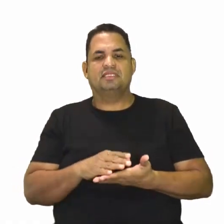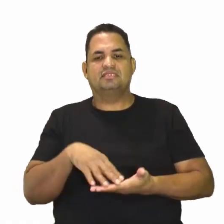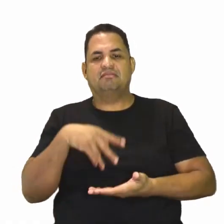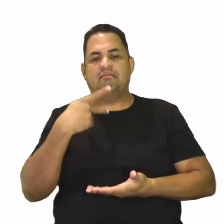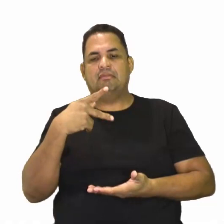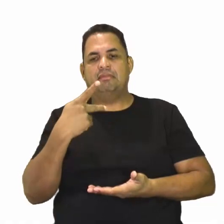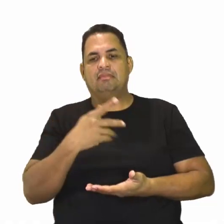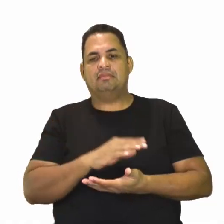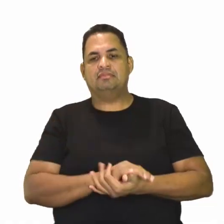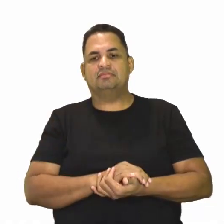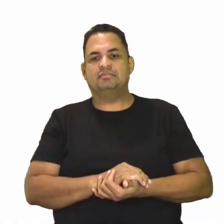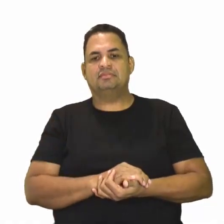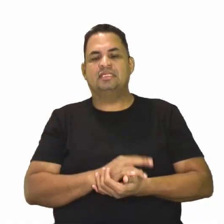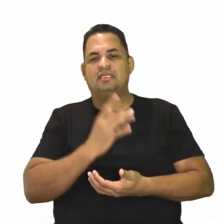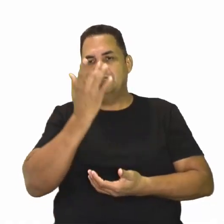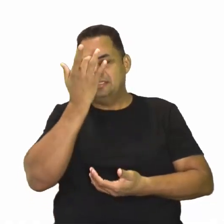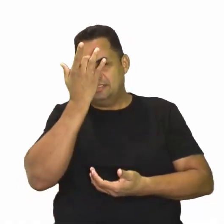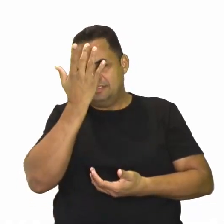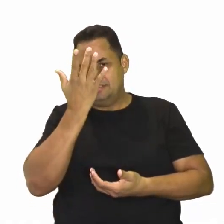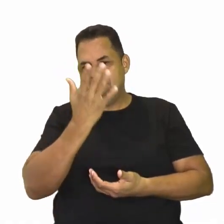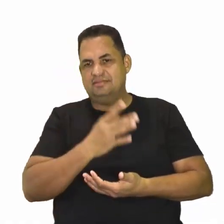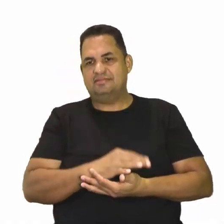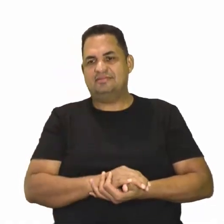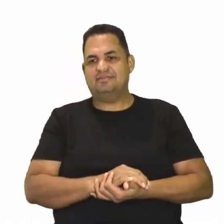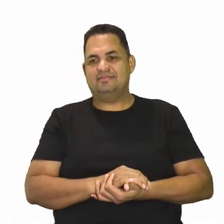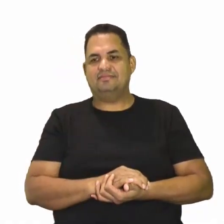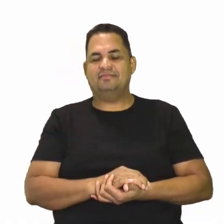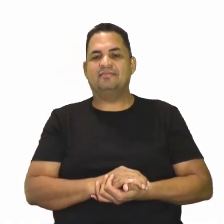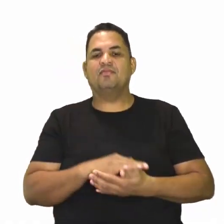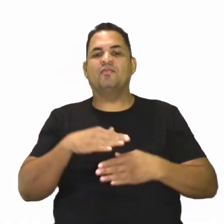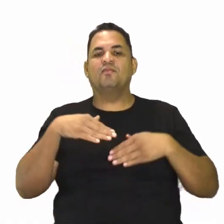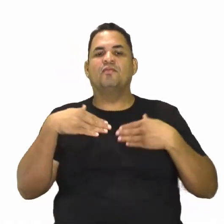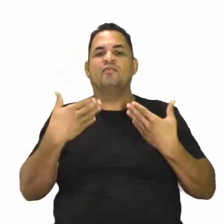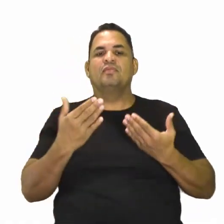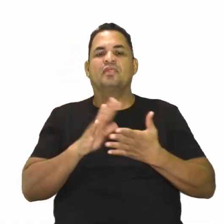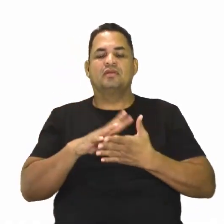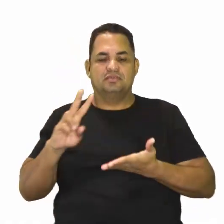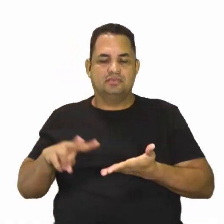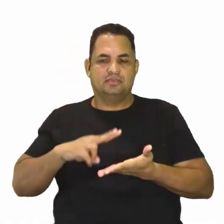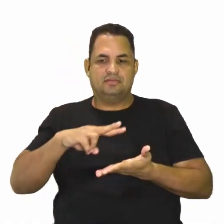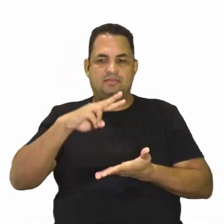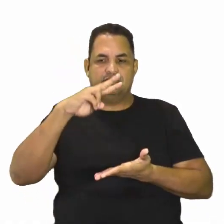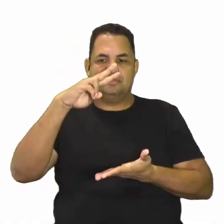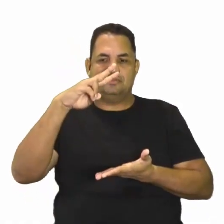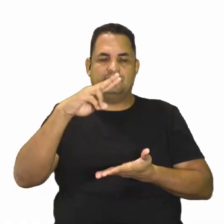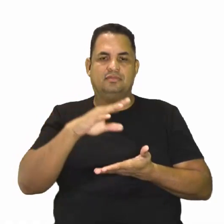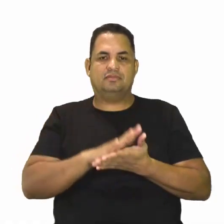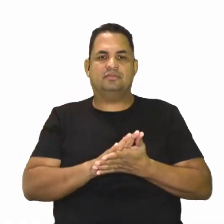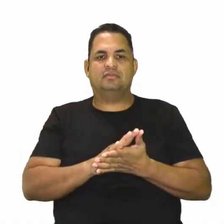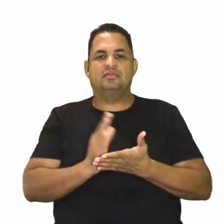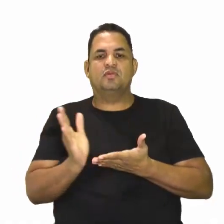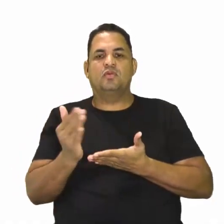Sâmia. Acha que é fácil. Olha só, quais as vantagens